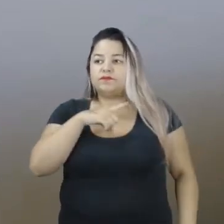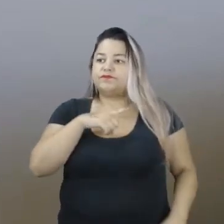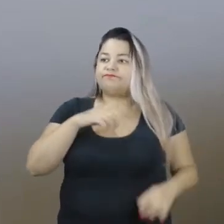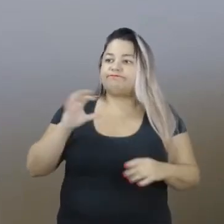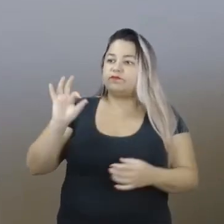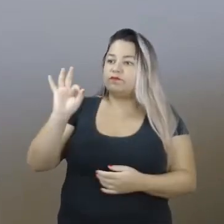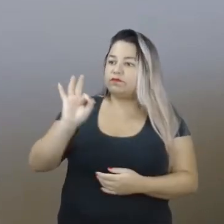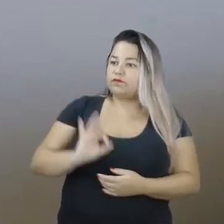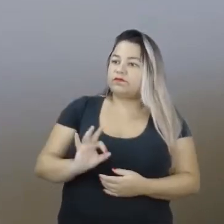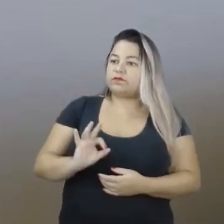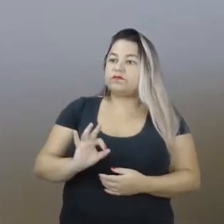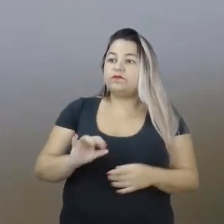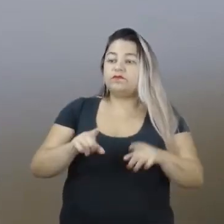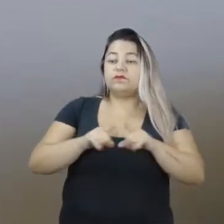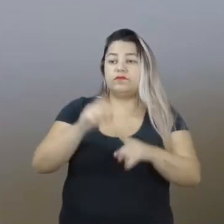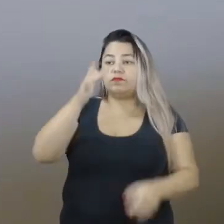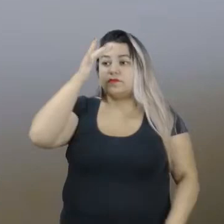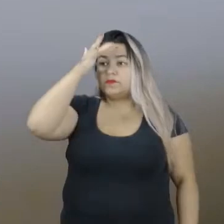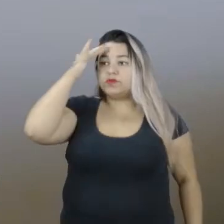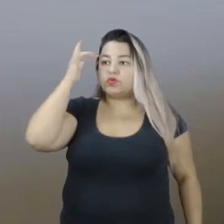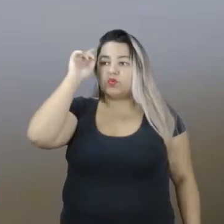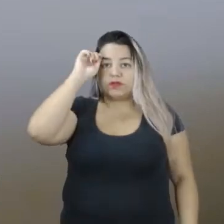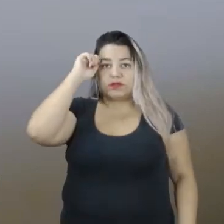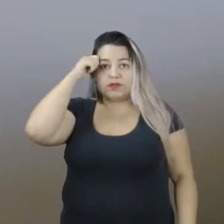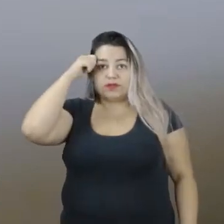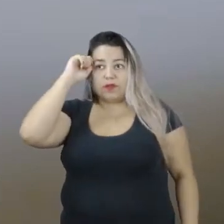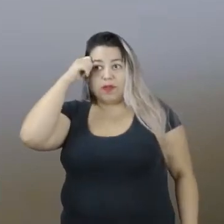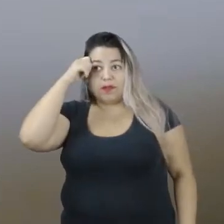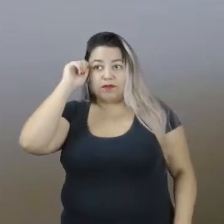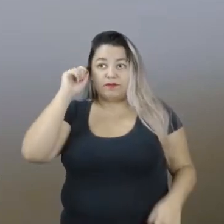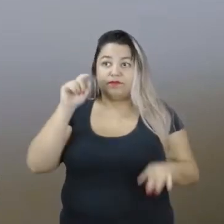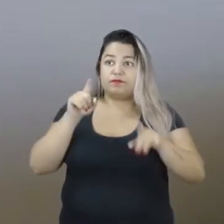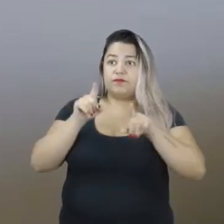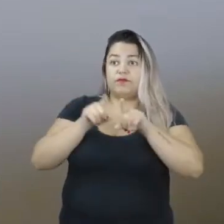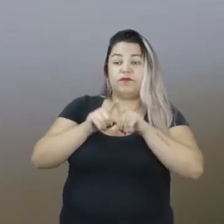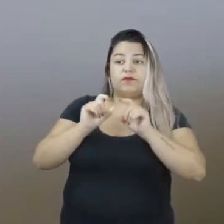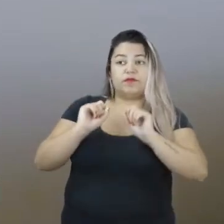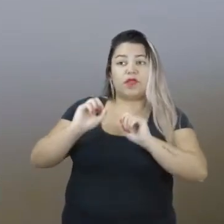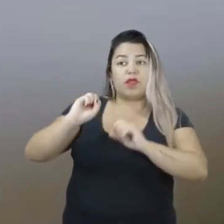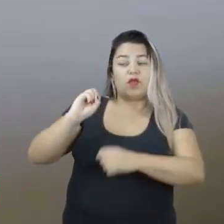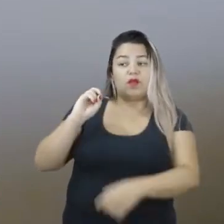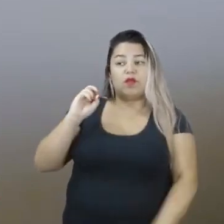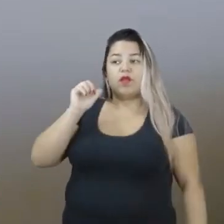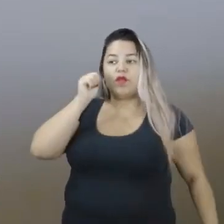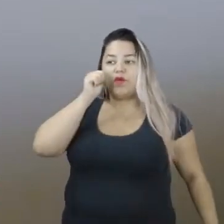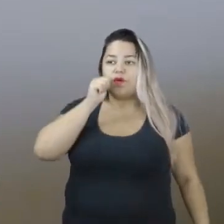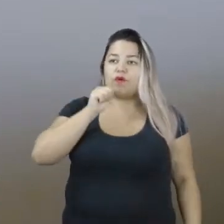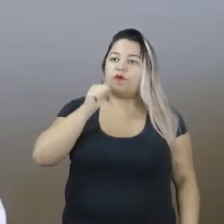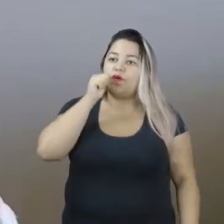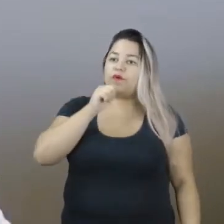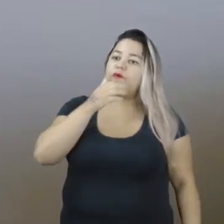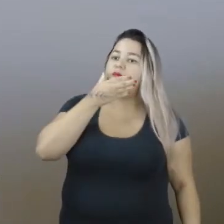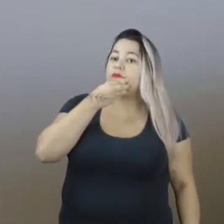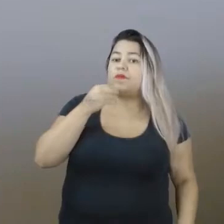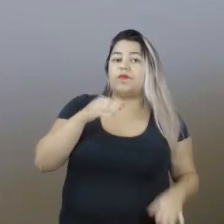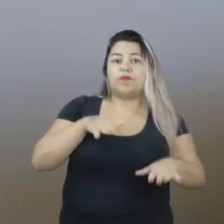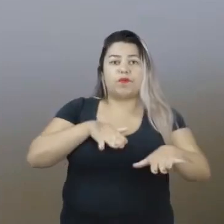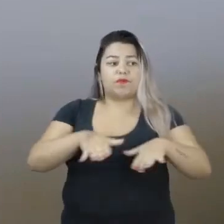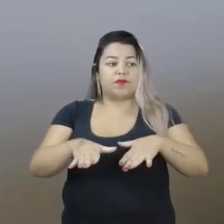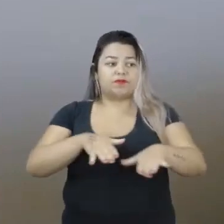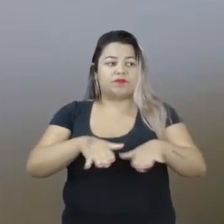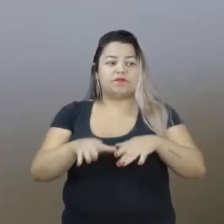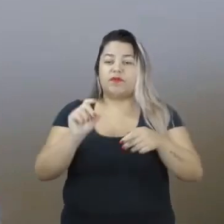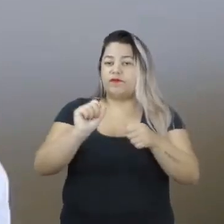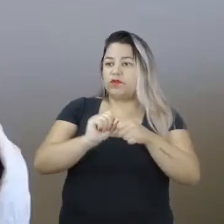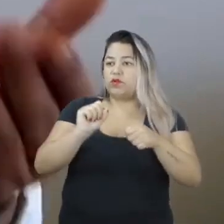percentual de pessoas negras, no caso pretas, homens e mulheres. O movimento feito no